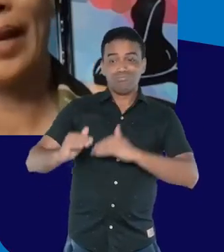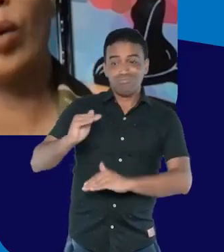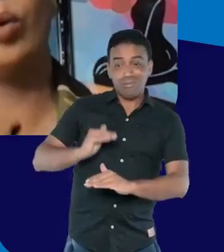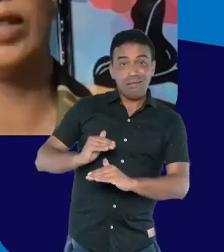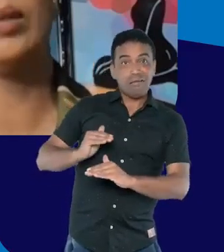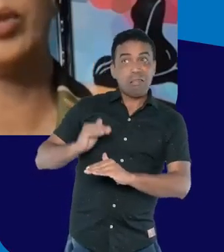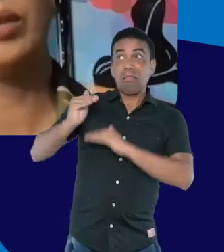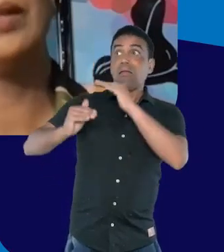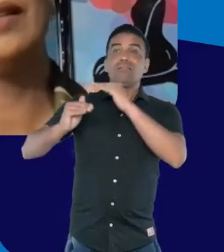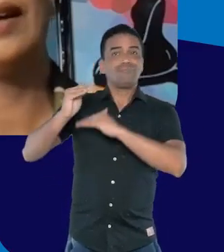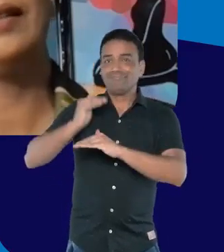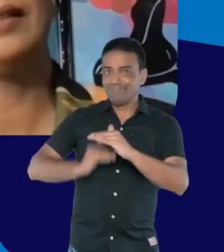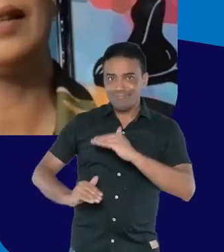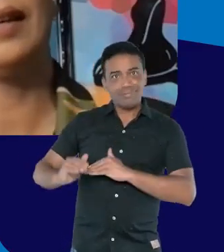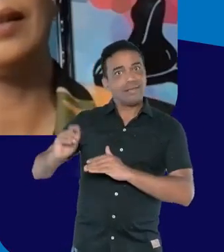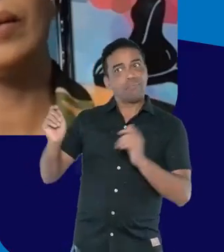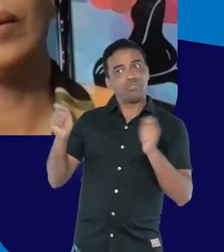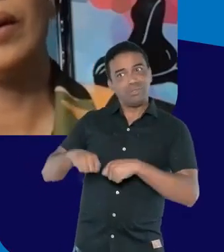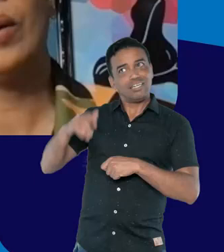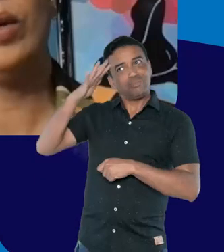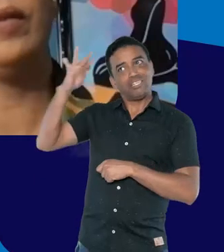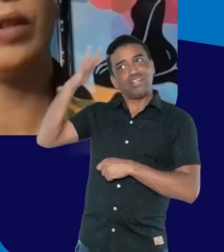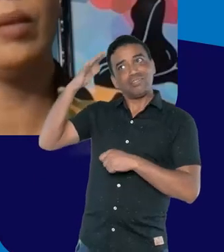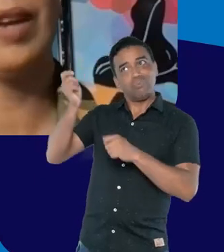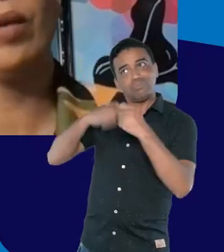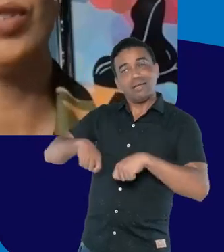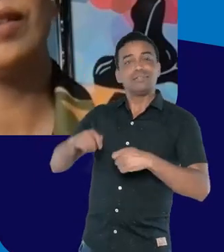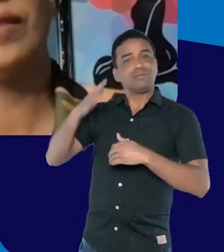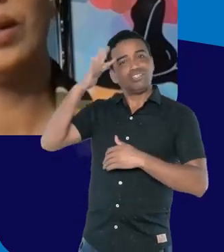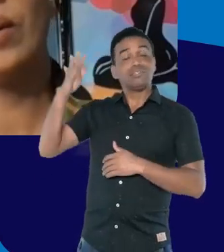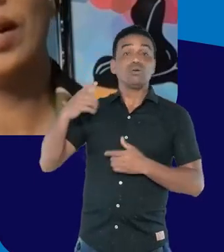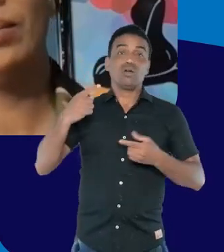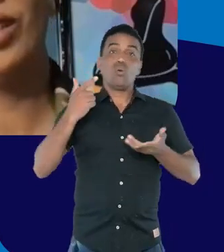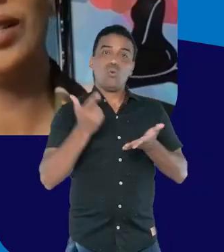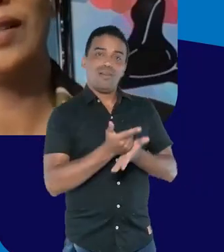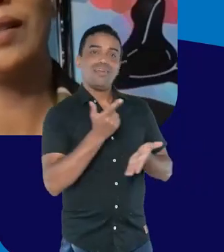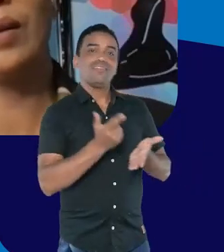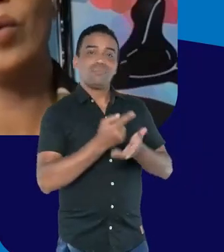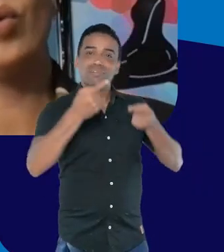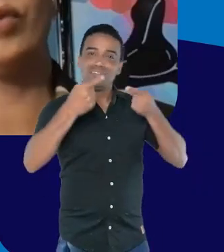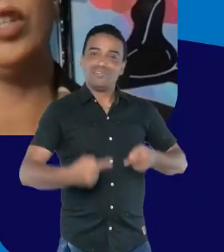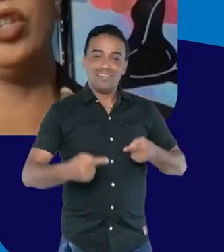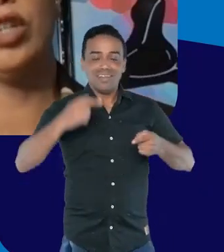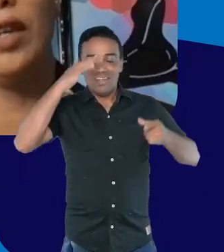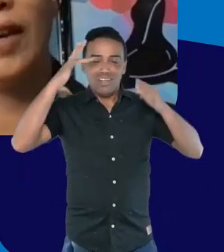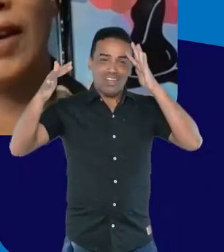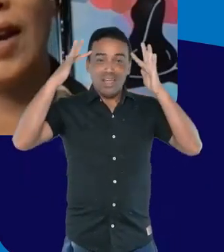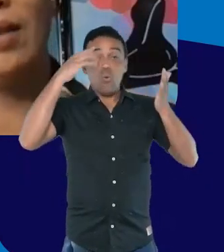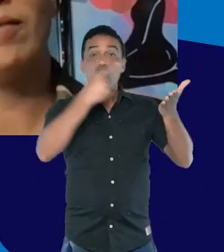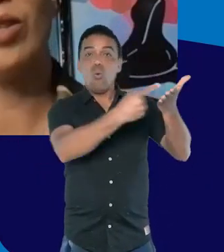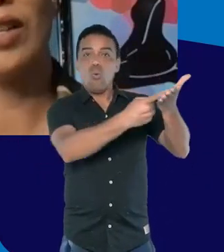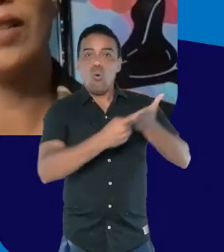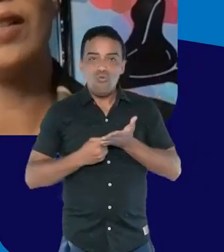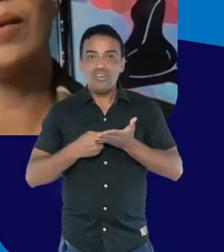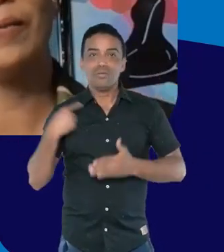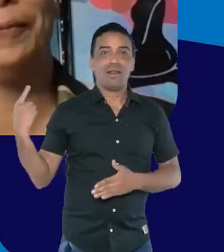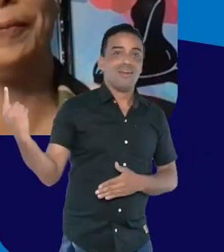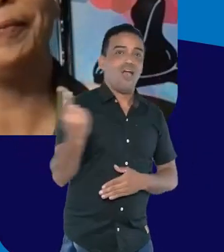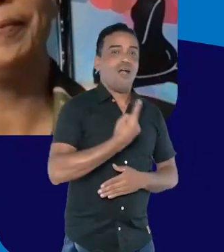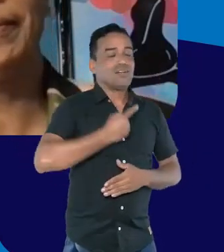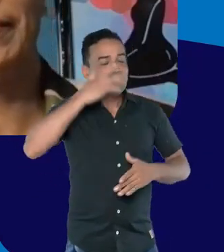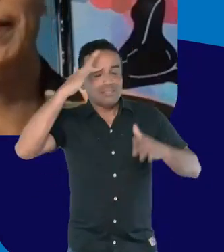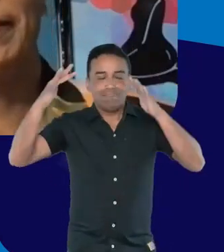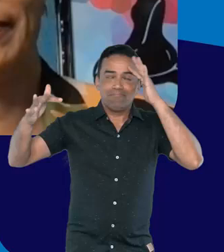imaginar outras possibilidades, né? Então, o livro também é um desafio à imaginação, um convite à